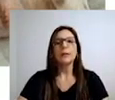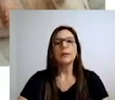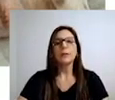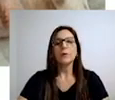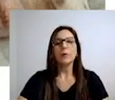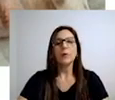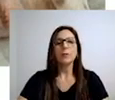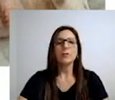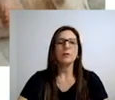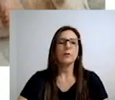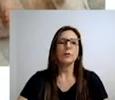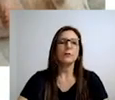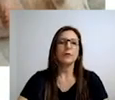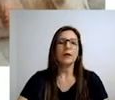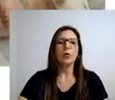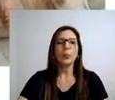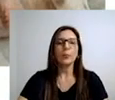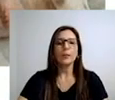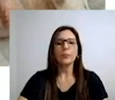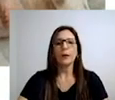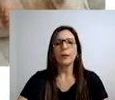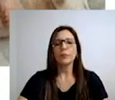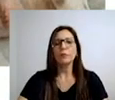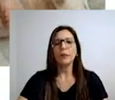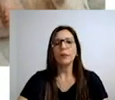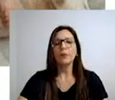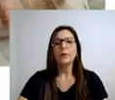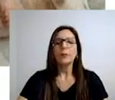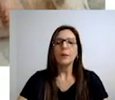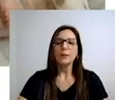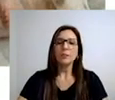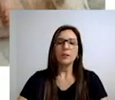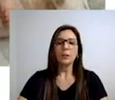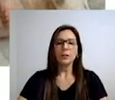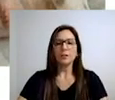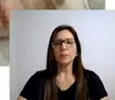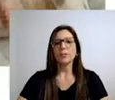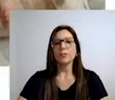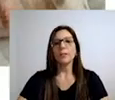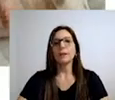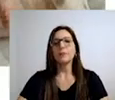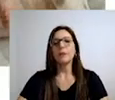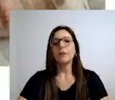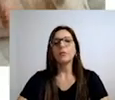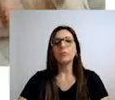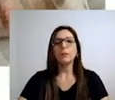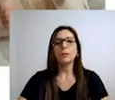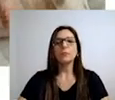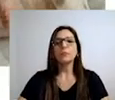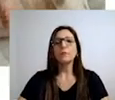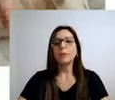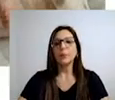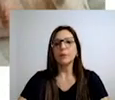aqui, os mamíferos, eles vão ter a cópula, né, do macho e da fêmea, mas os filhotes vão ser gerados, né, no útero